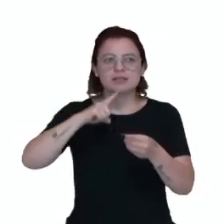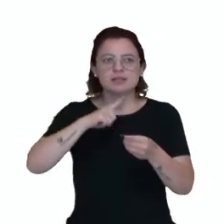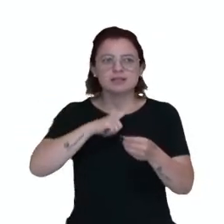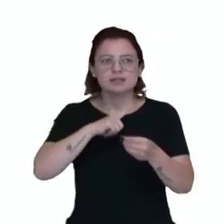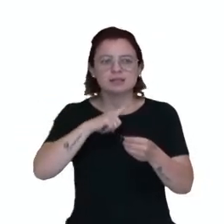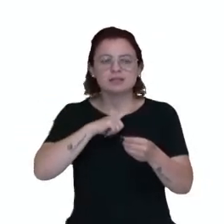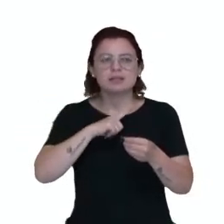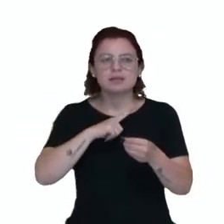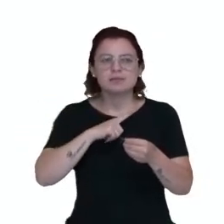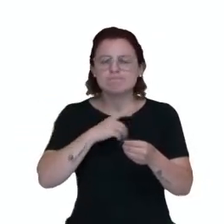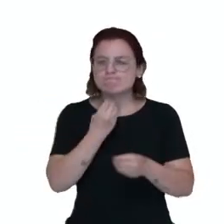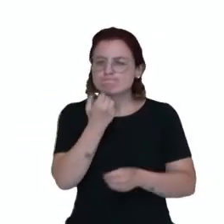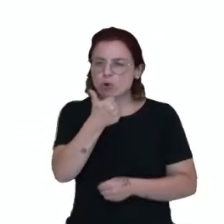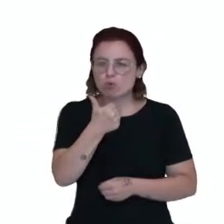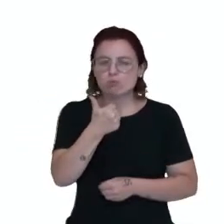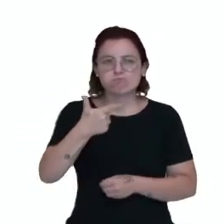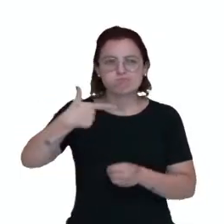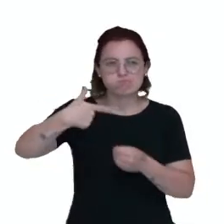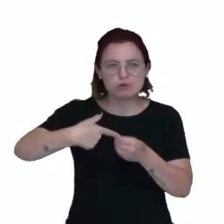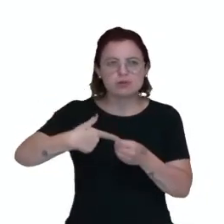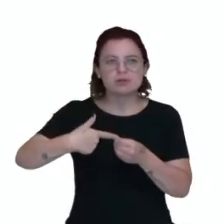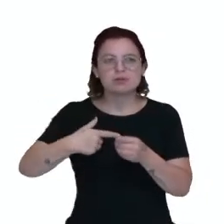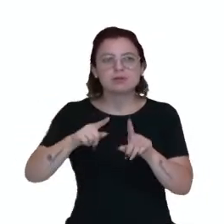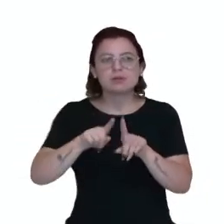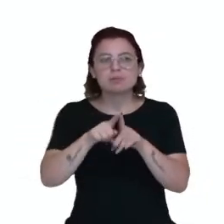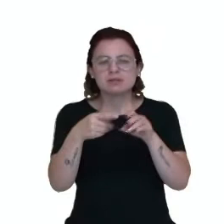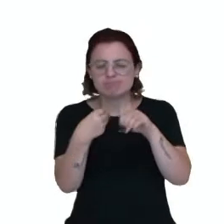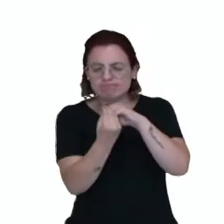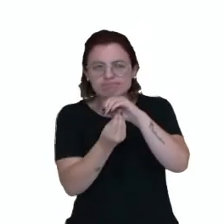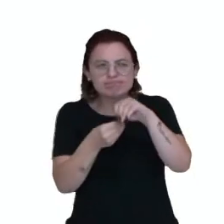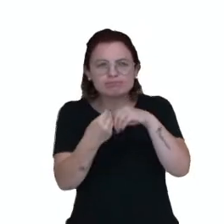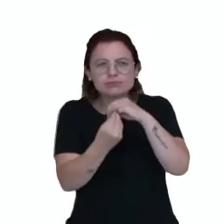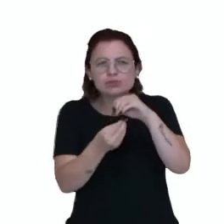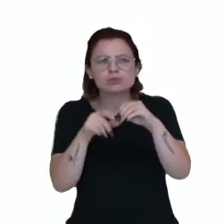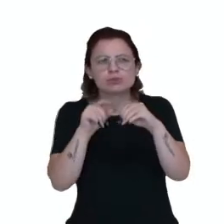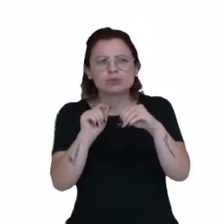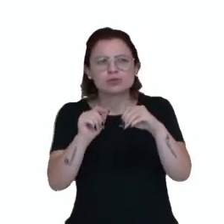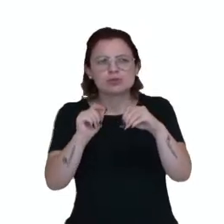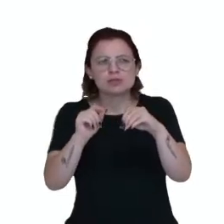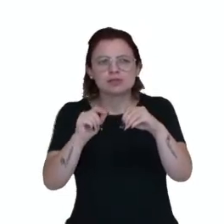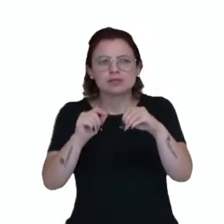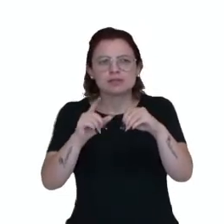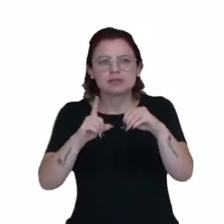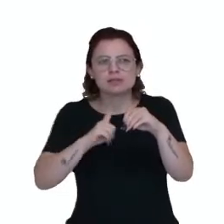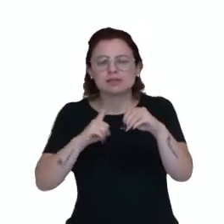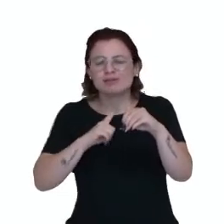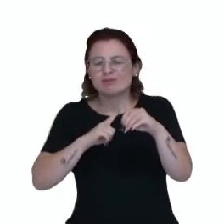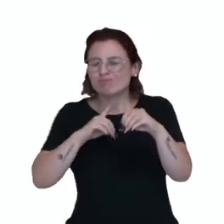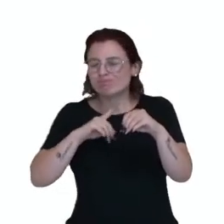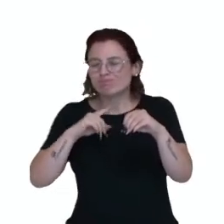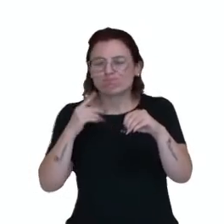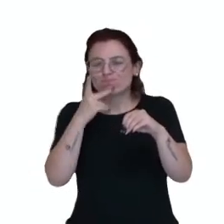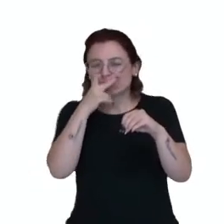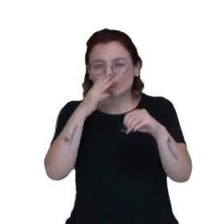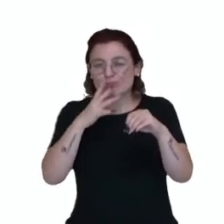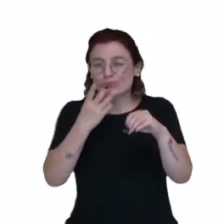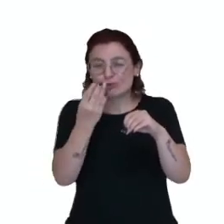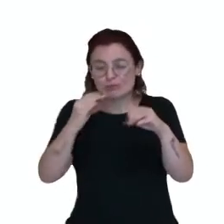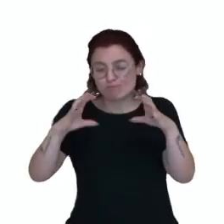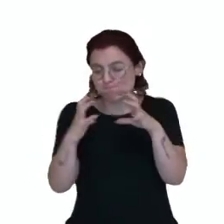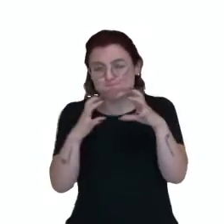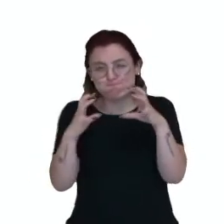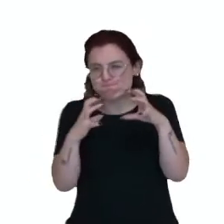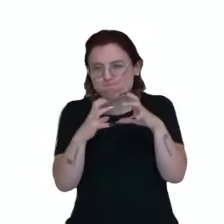combustível. No entanto, sua combustão nos motores acontece em altas pressões, o que exige